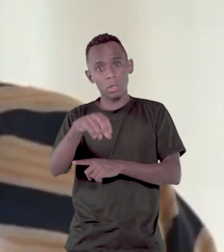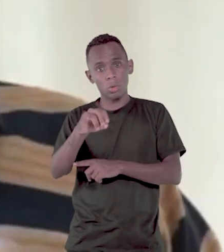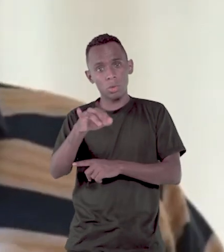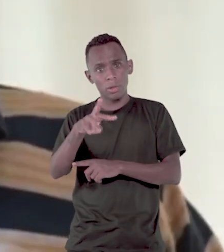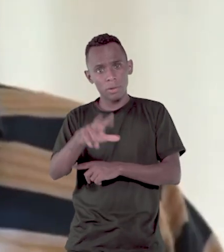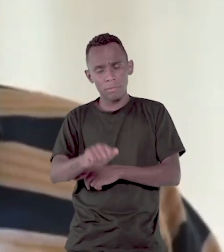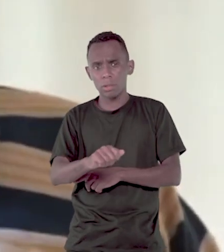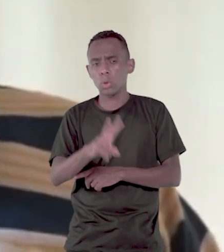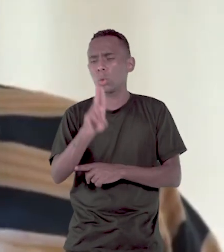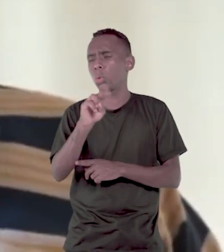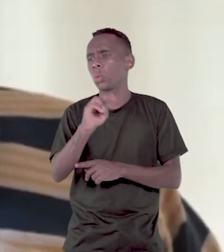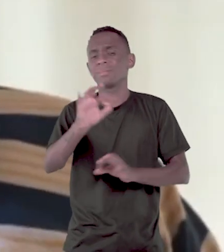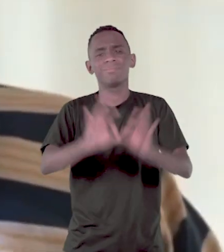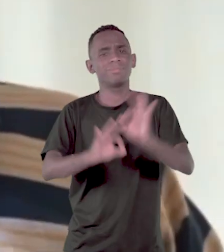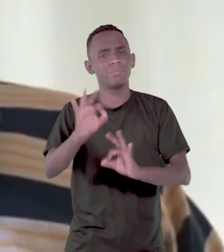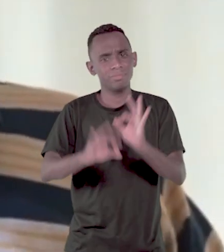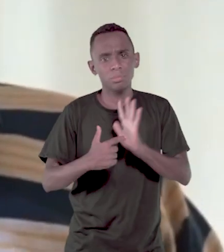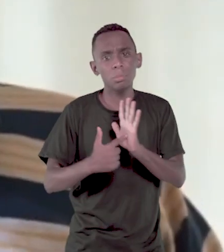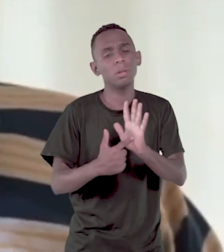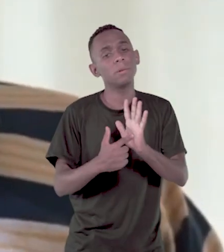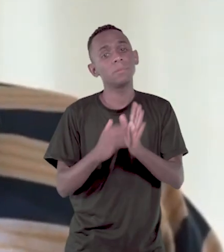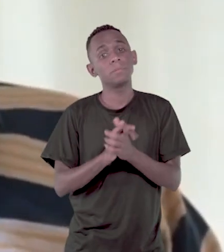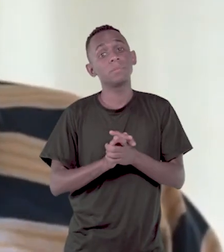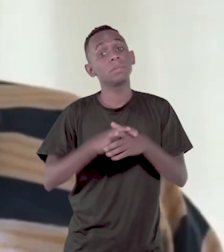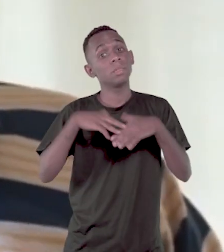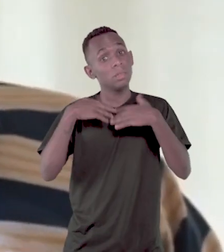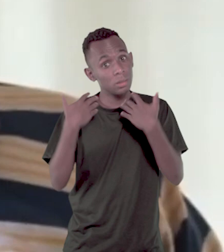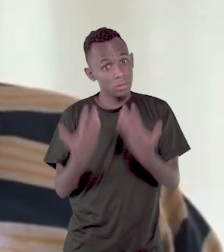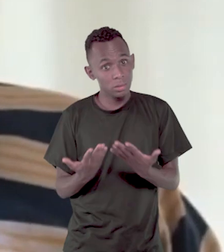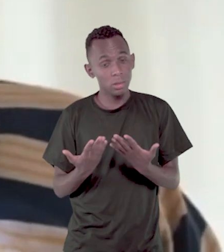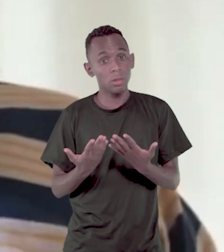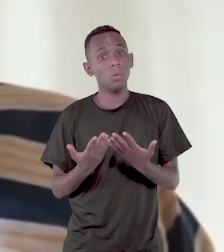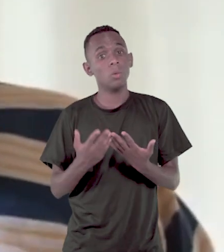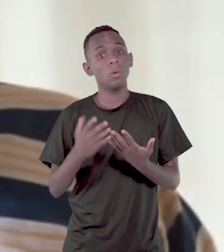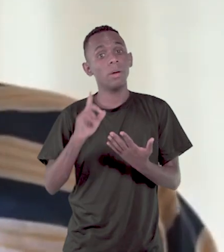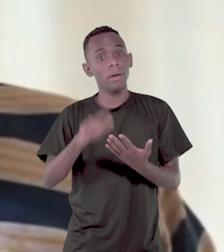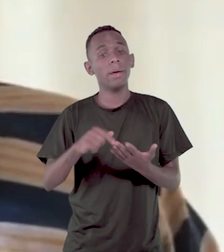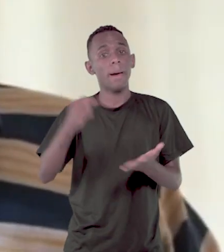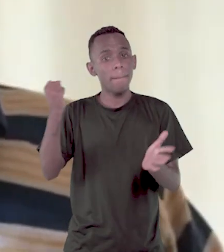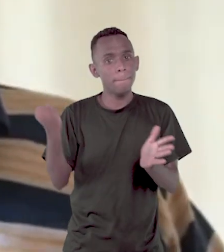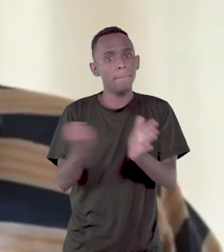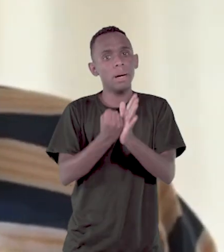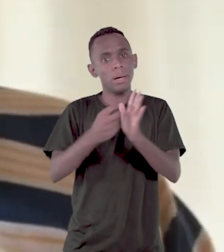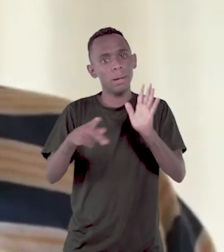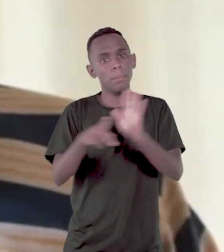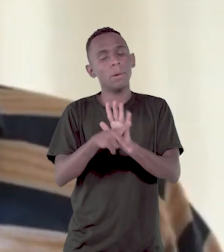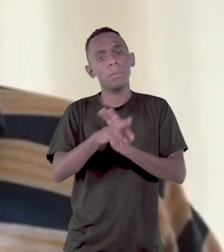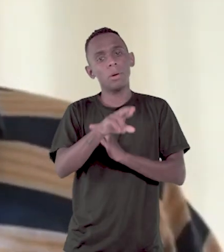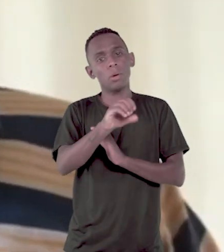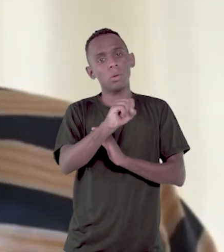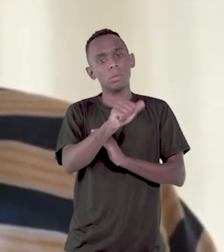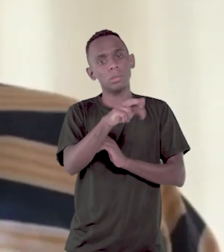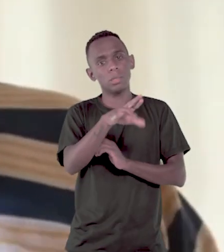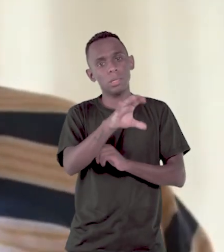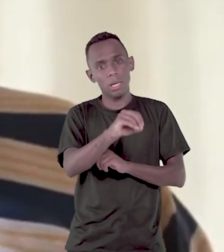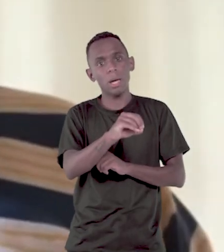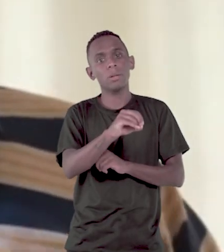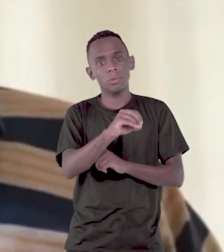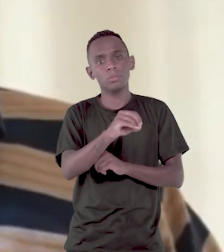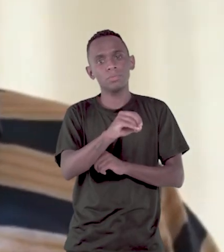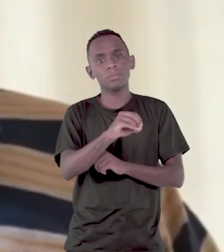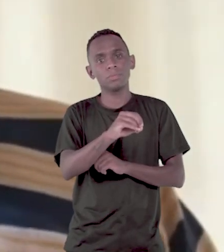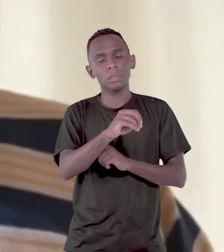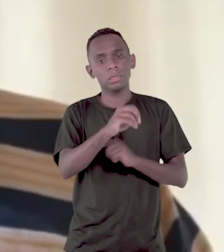Carta-Noiva nunca foi reeditado. Né? Então, é isso, quer dizer, esse foi o legado que o Rosário Fusco deixou, de um